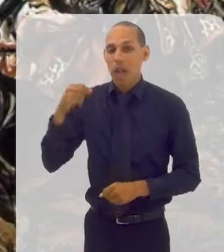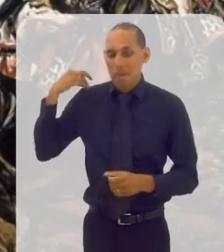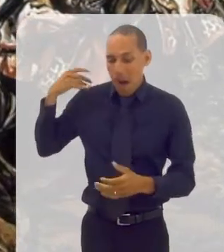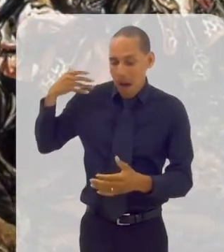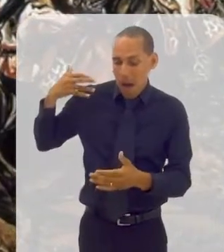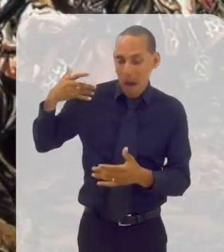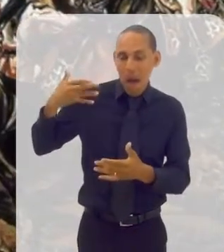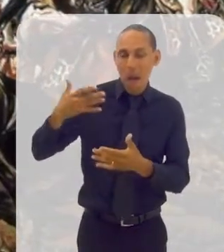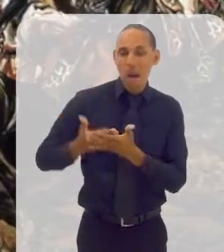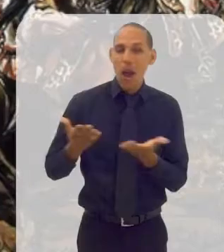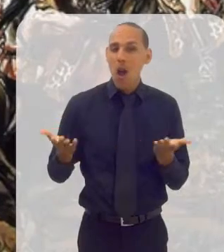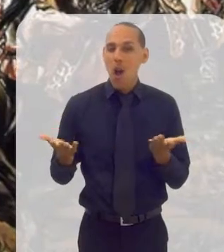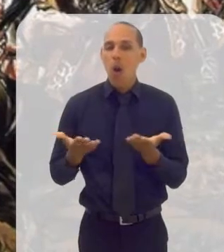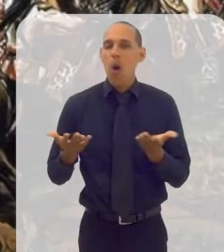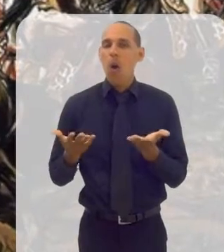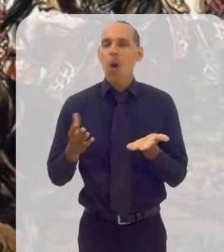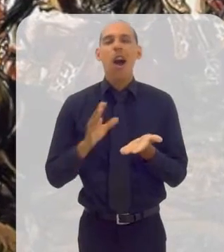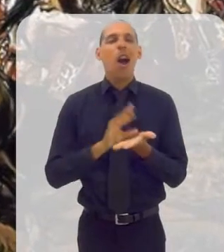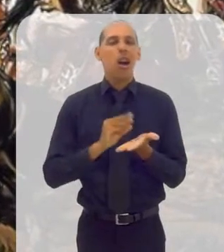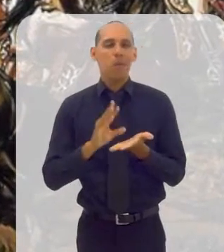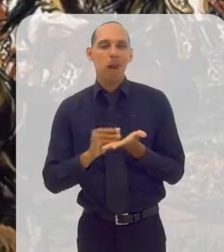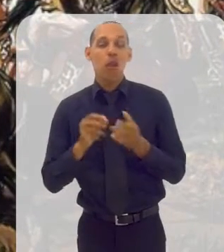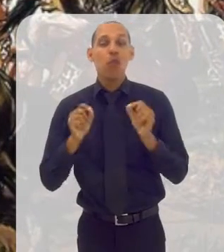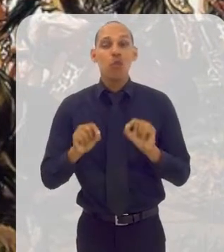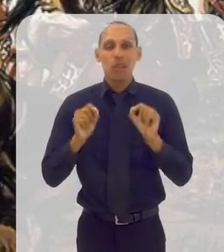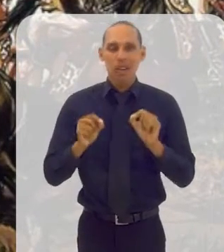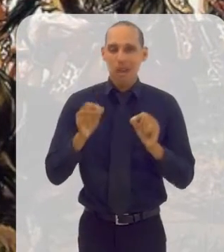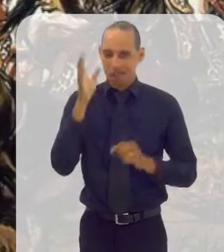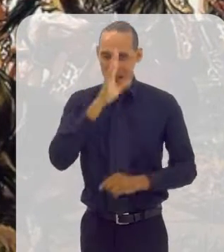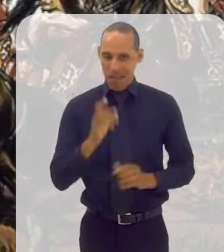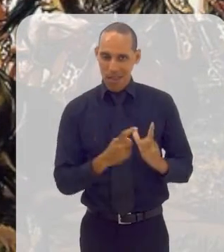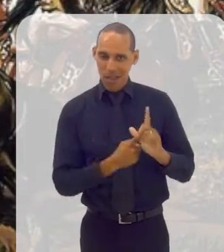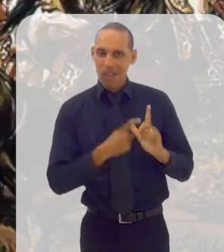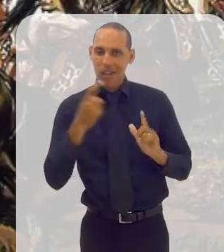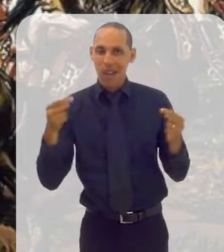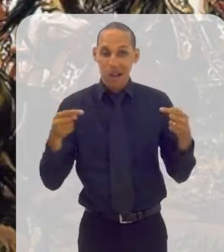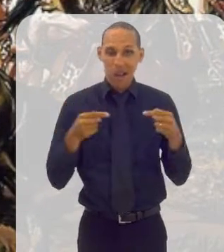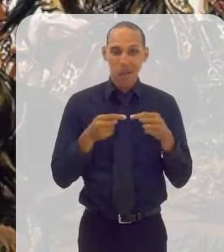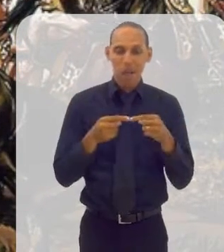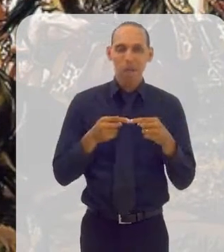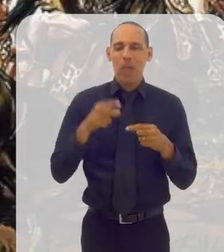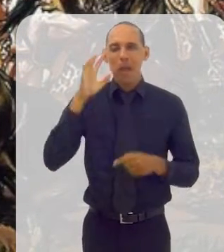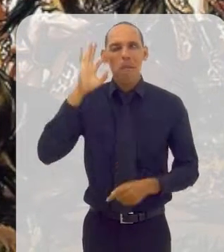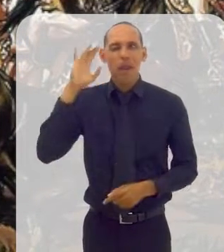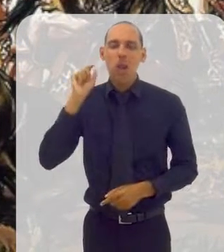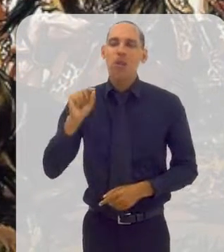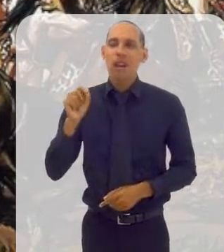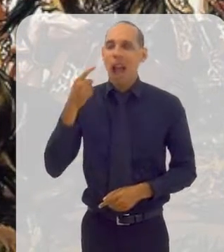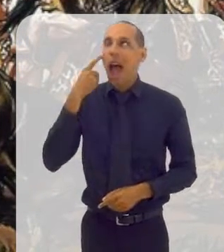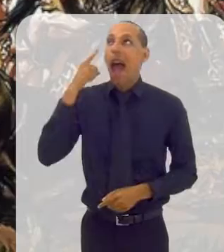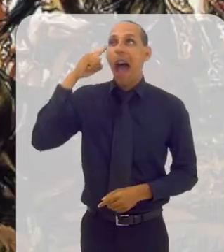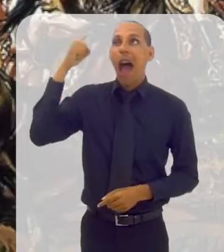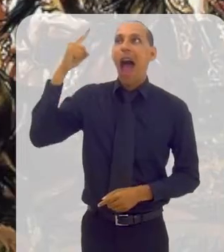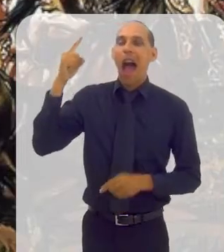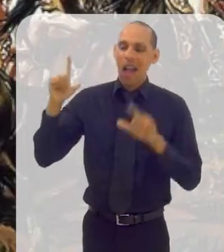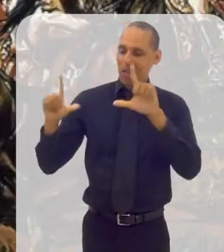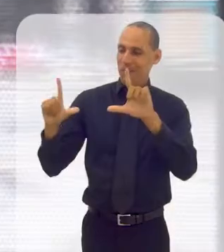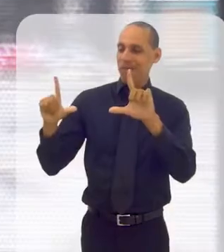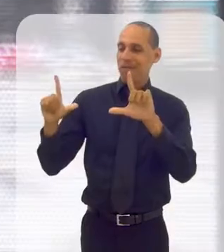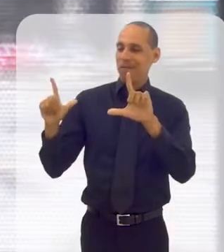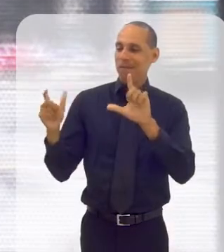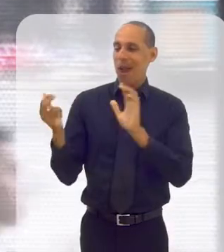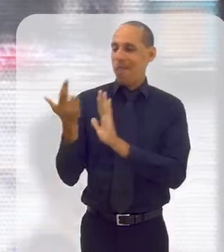narrativa que até hoje figura em pauta. Quando a gente fala de independência do Brasil, a gente pensa quase que primeiramente nesse